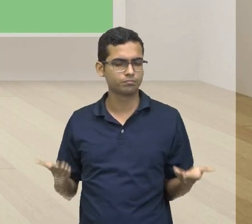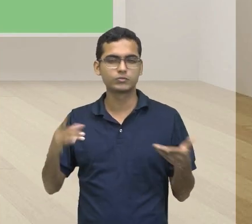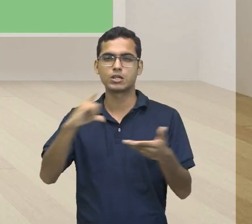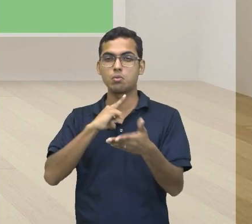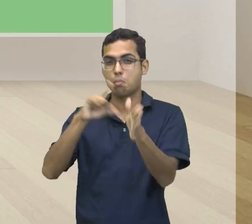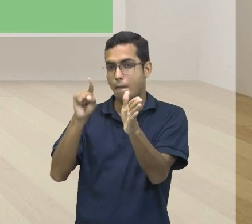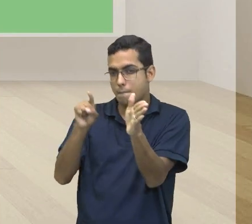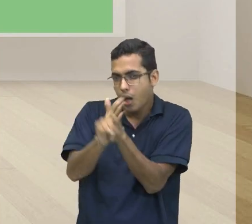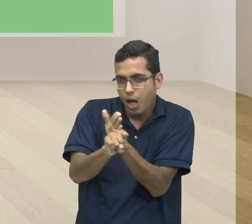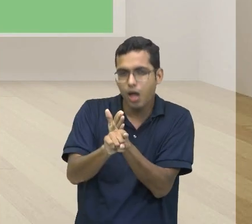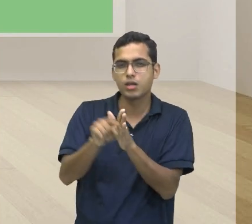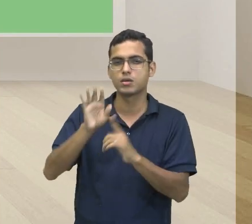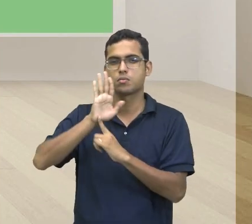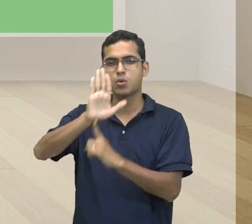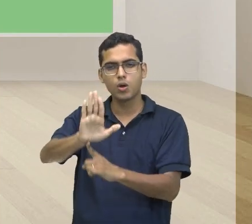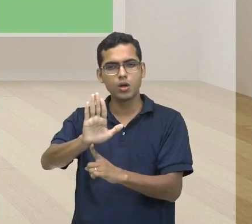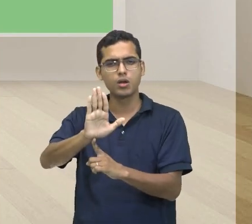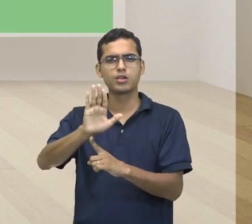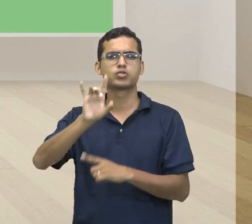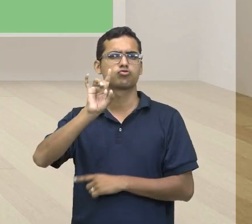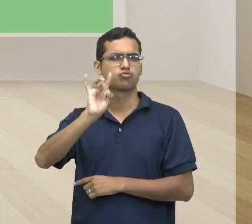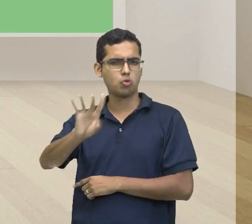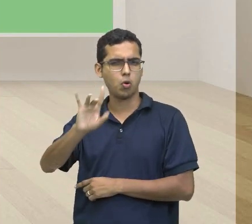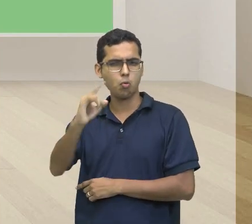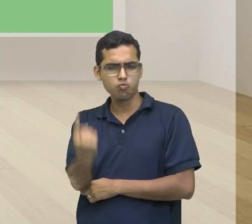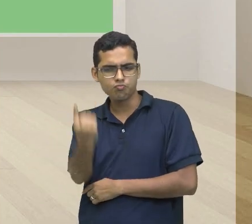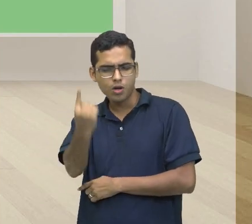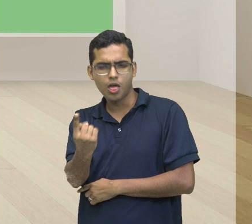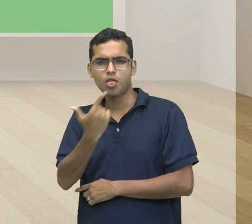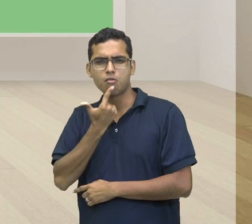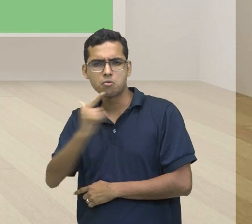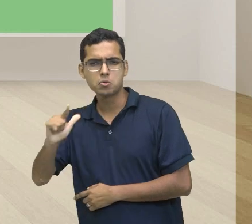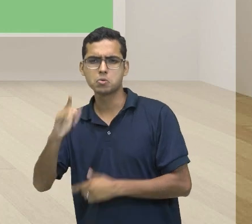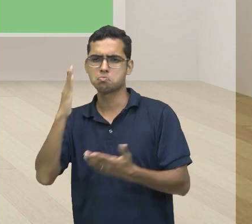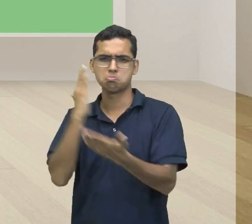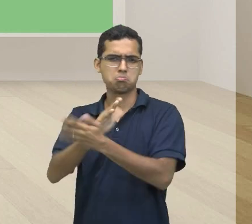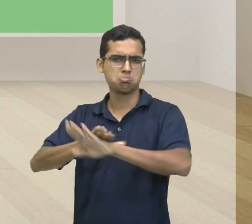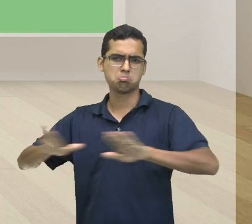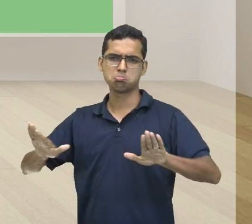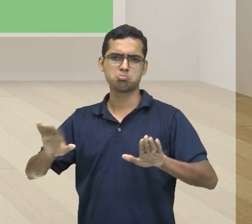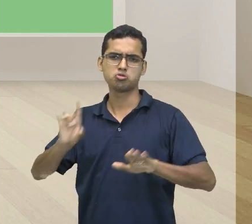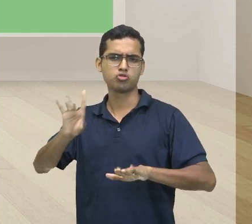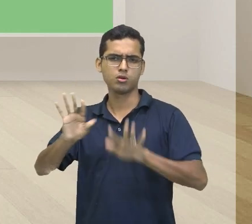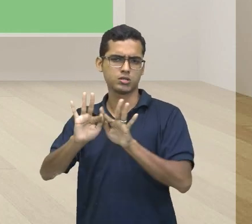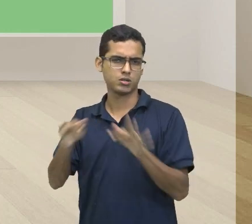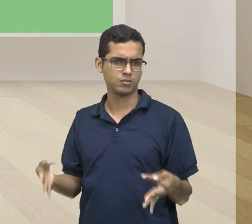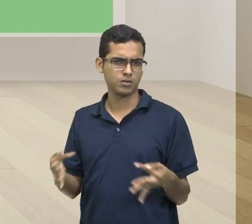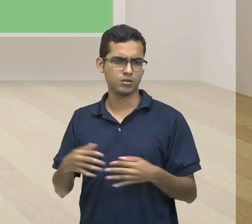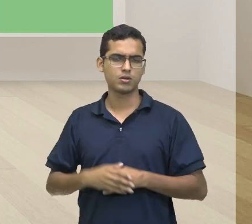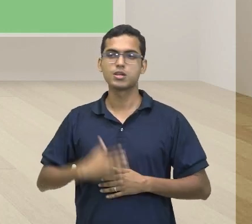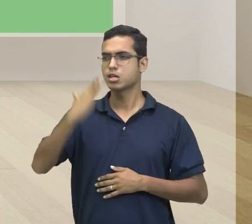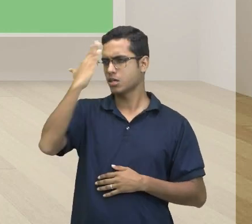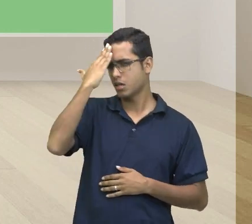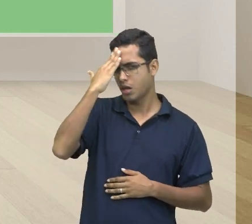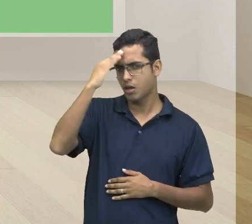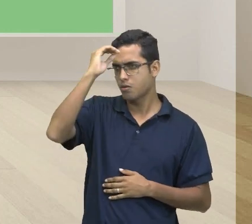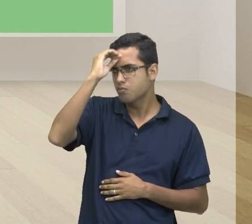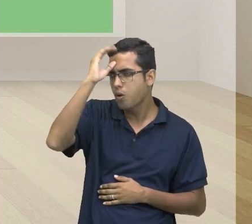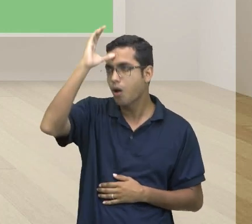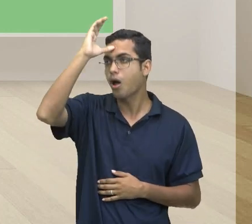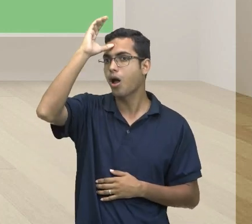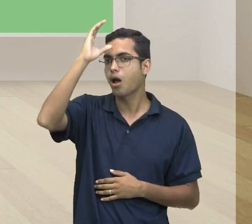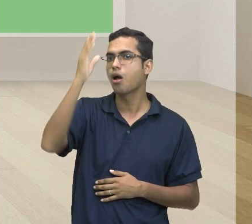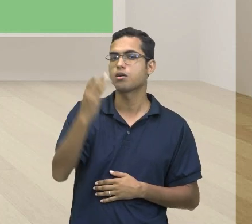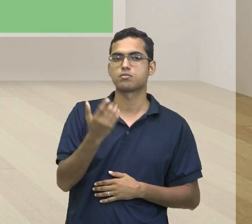traz muito essa questão. Olha só, apenas a língua basta? Na opinião de vocês, Saber a língua, conhecer a língua, basta para